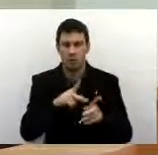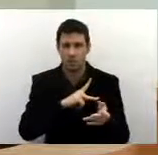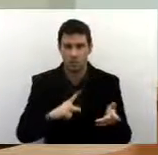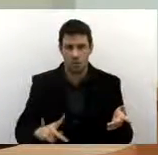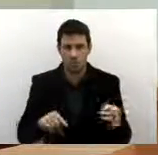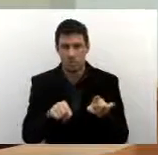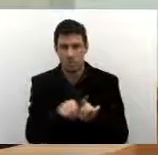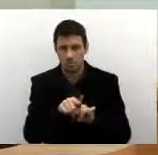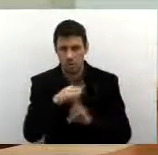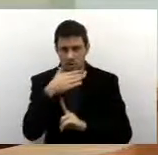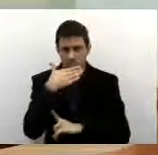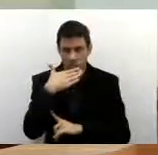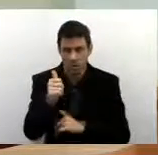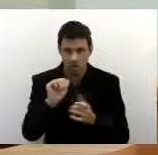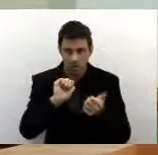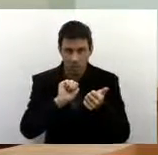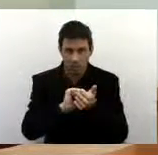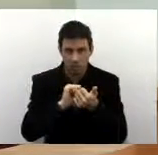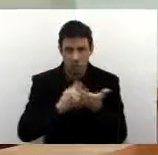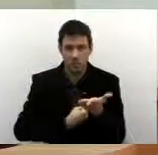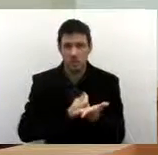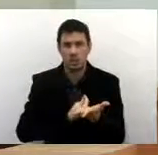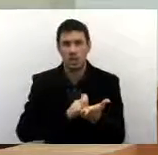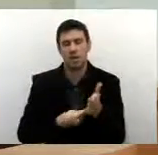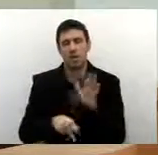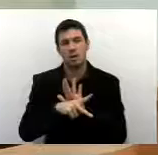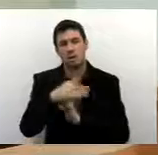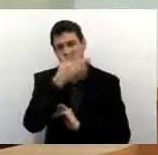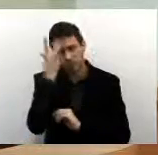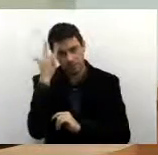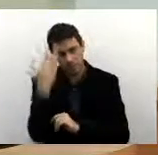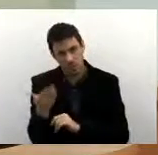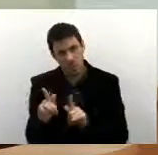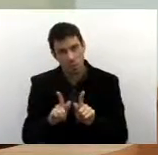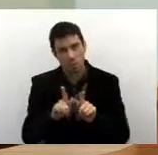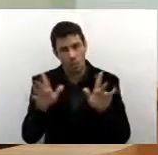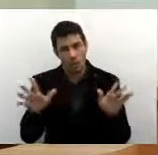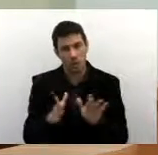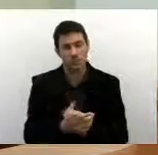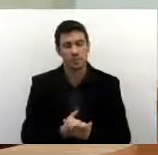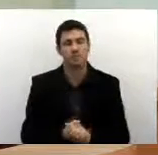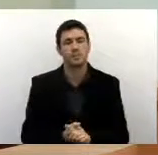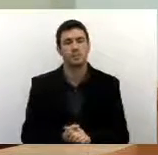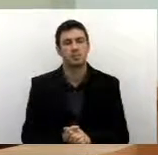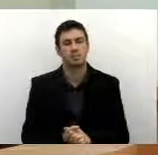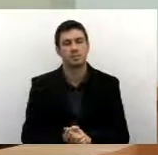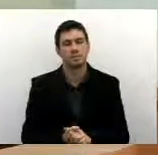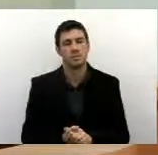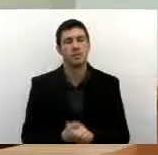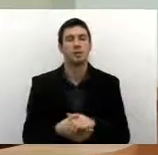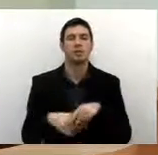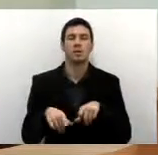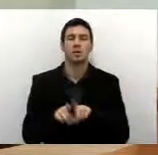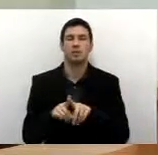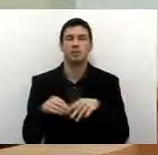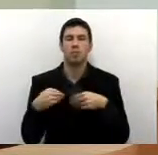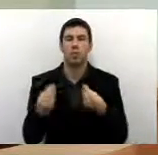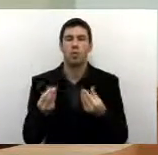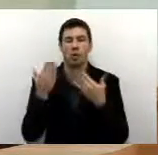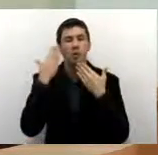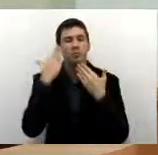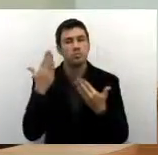melhorias e a qualidade de vida do ser humano guarulhense. Então, fica aqui os meus